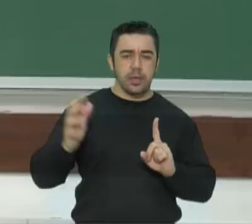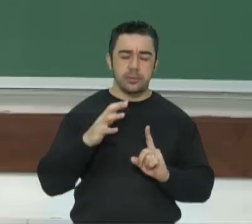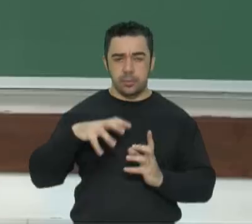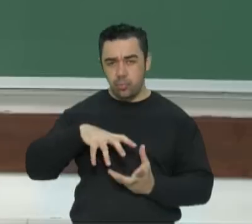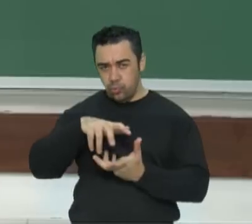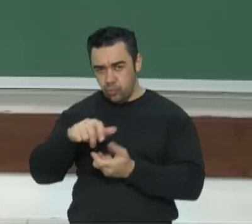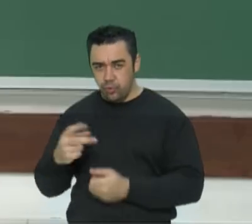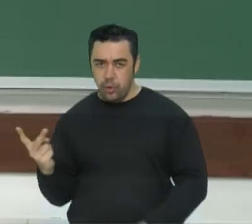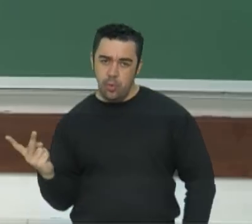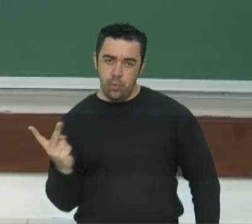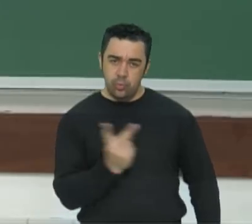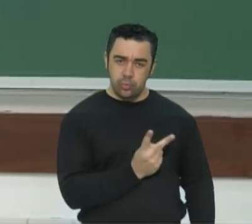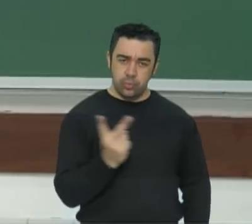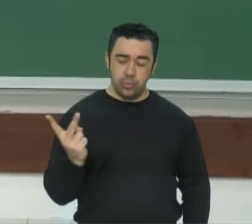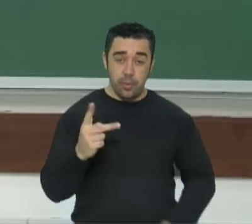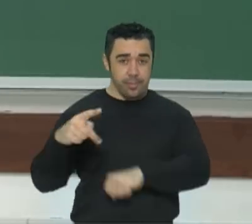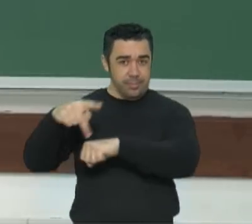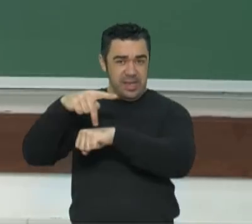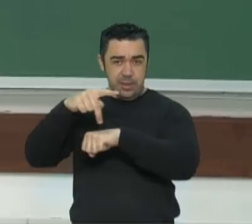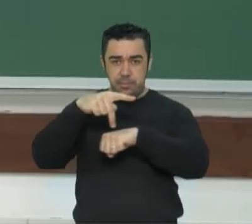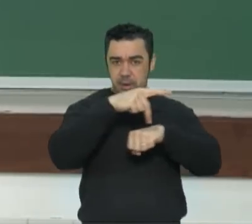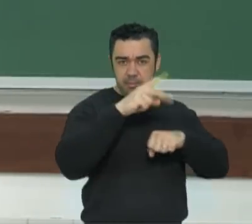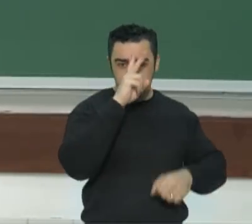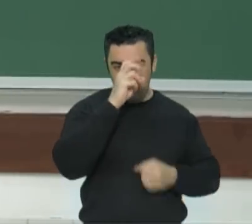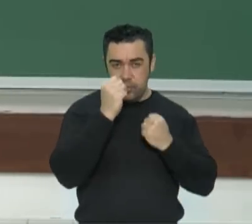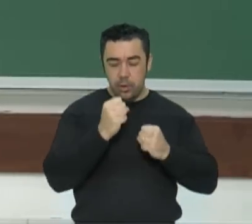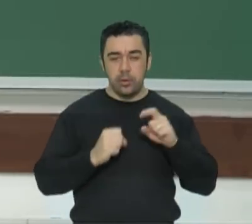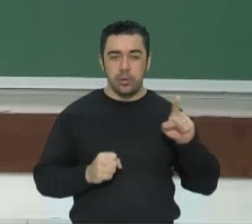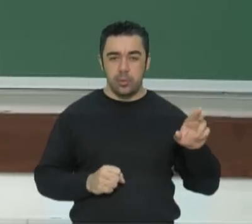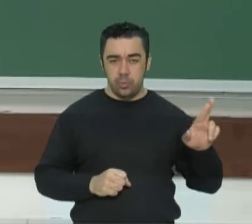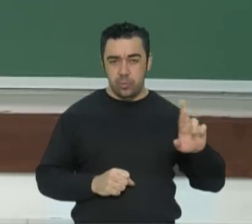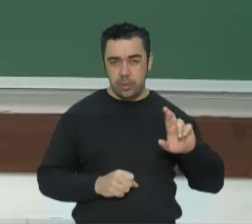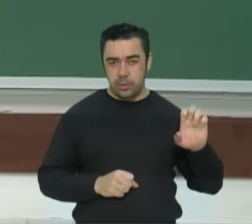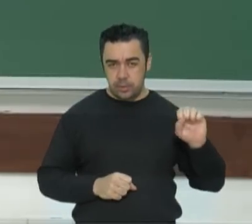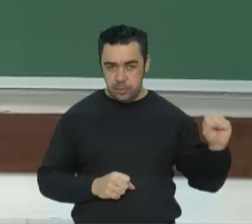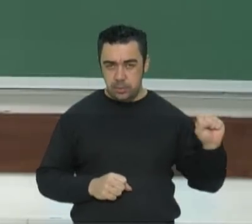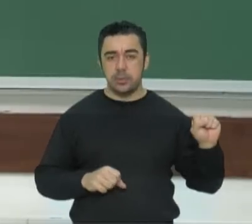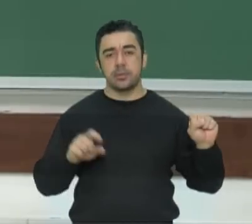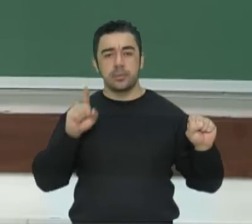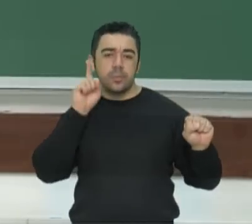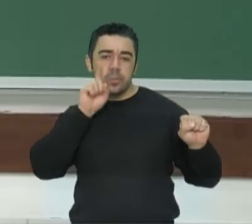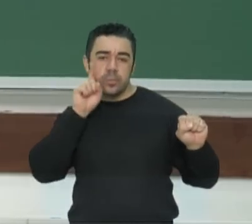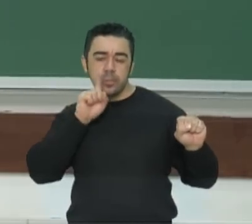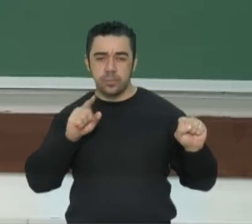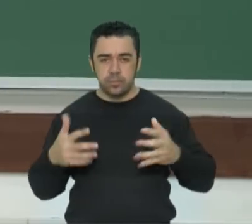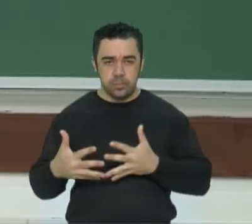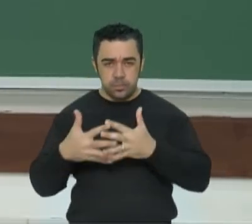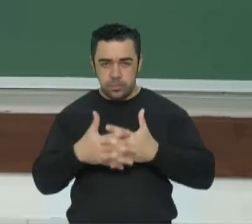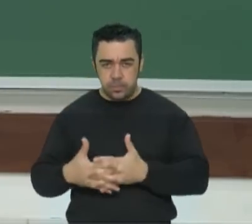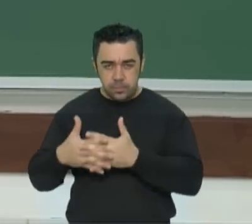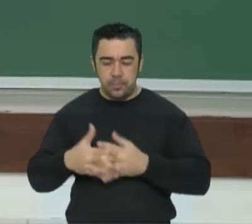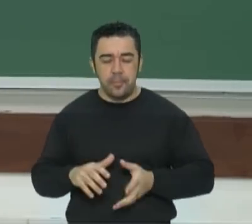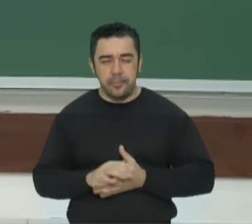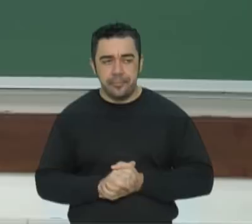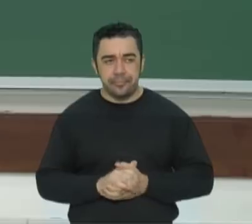mundial entre as duas superpotências, Estados Unidos e União Soviética.